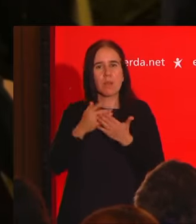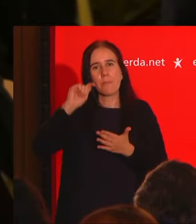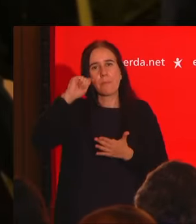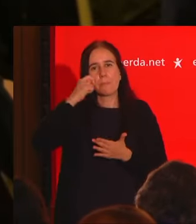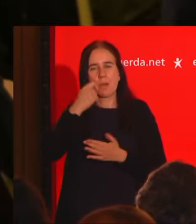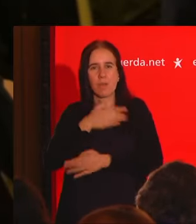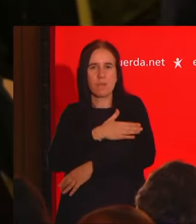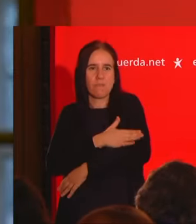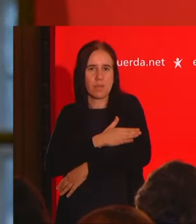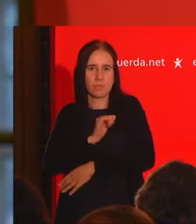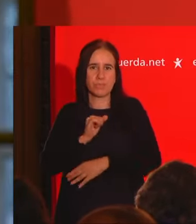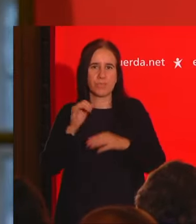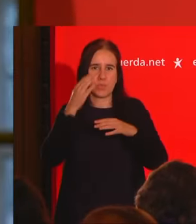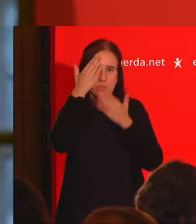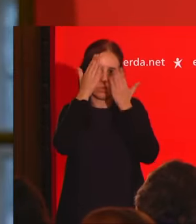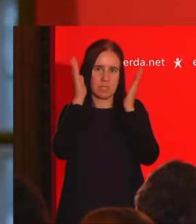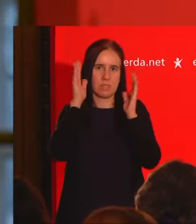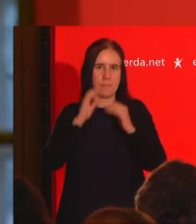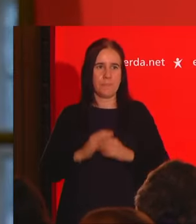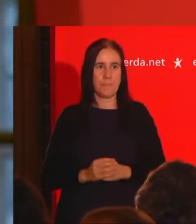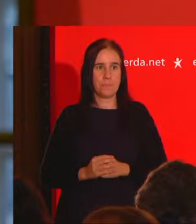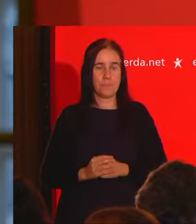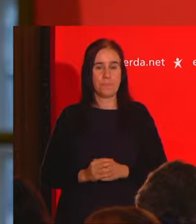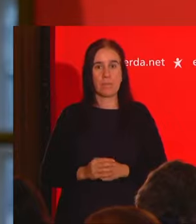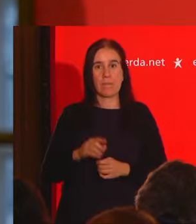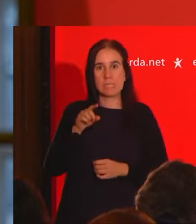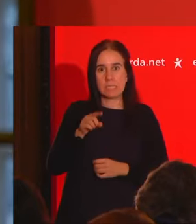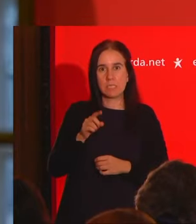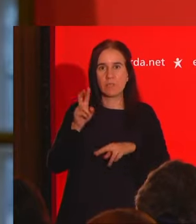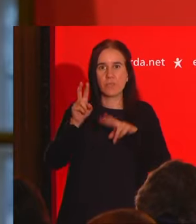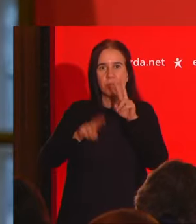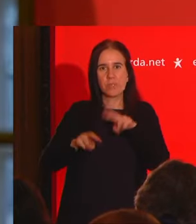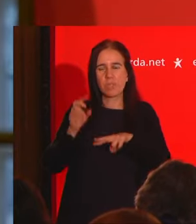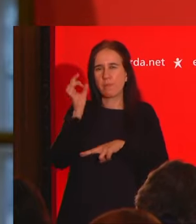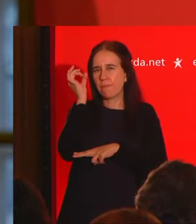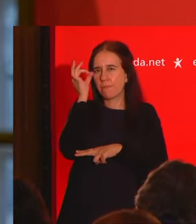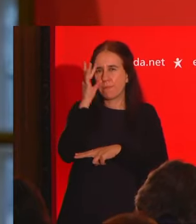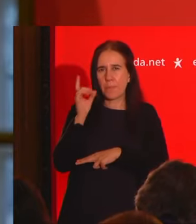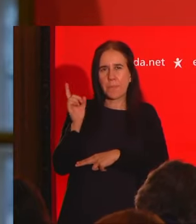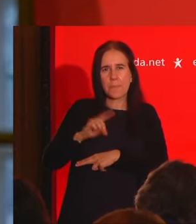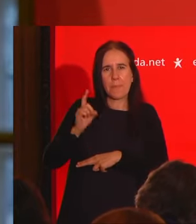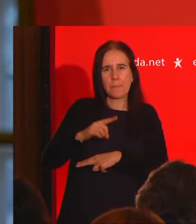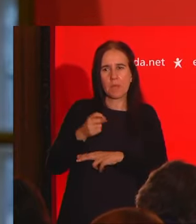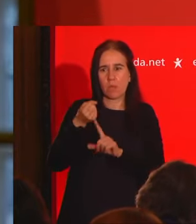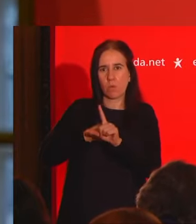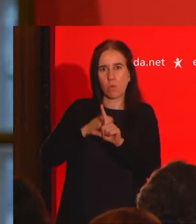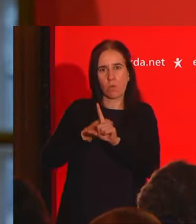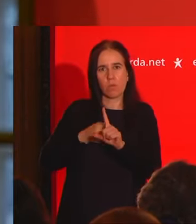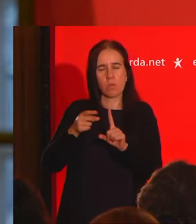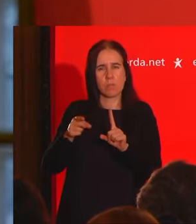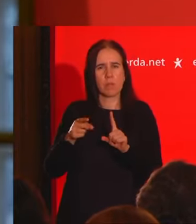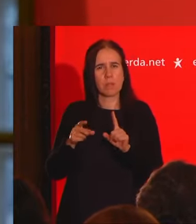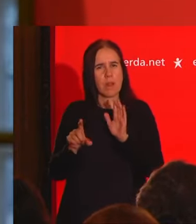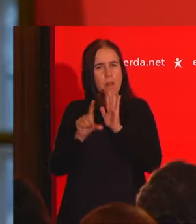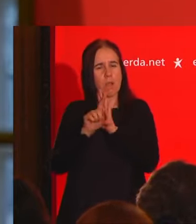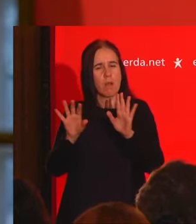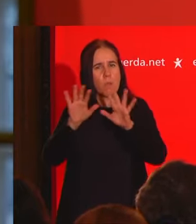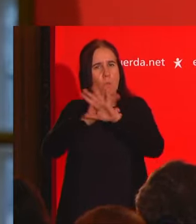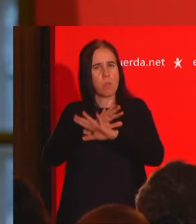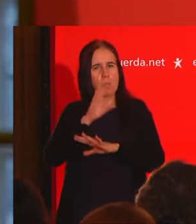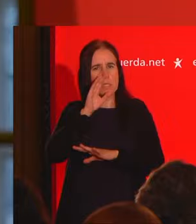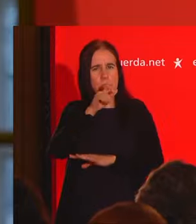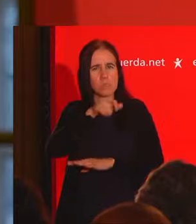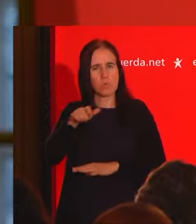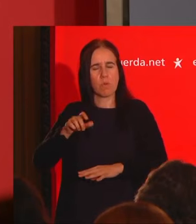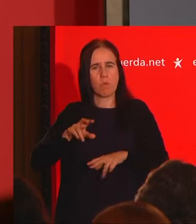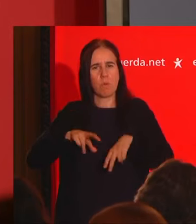democracia. Combater esta fraude fiscal permanente, que se veste de legalidade para os mais